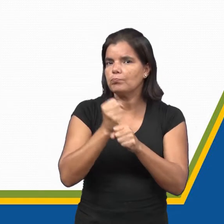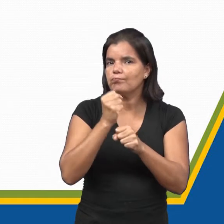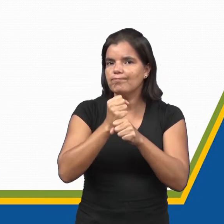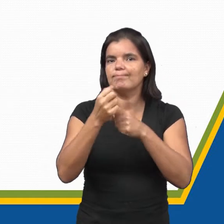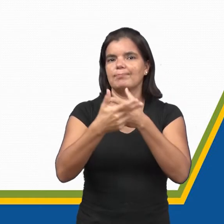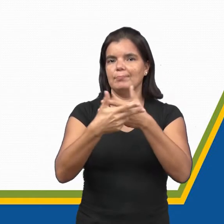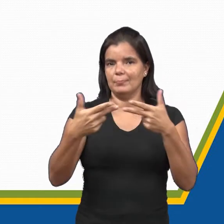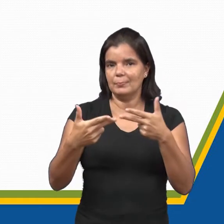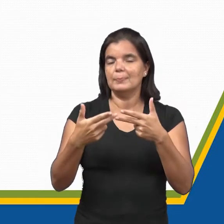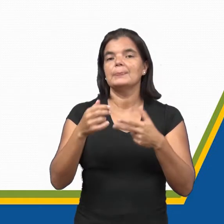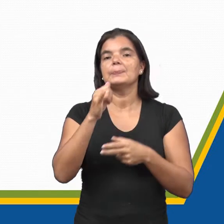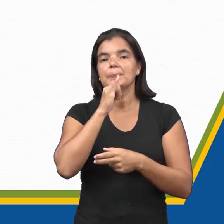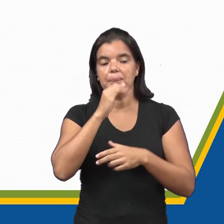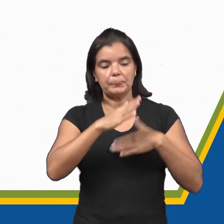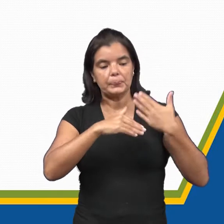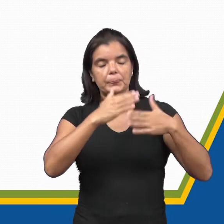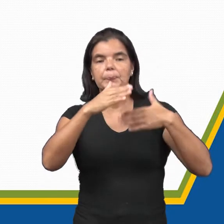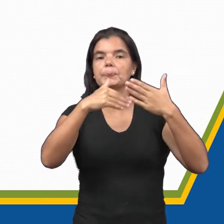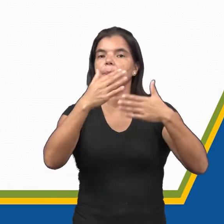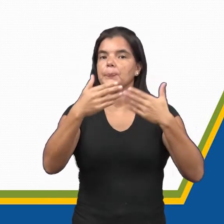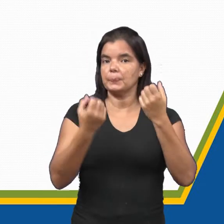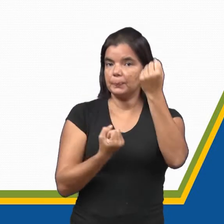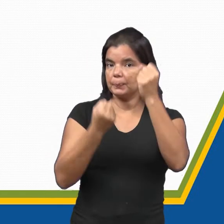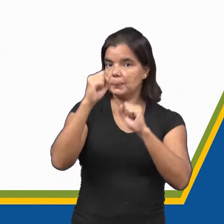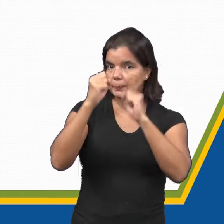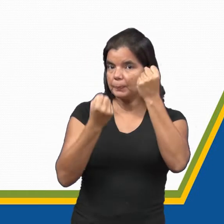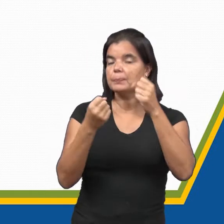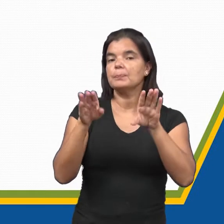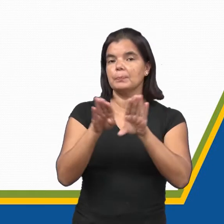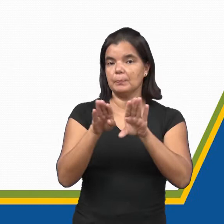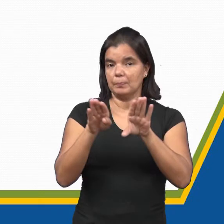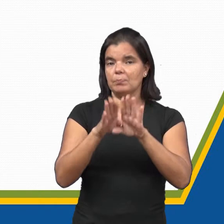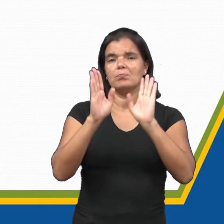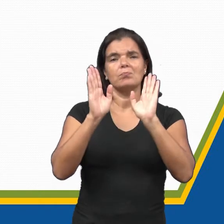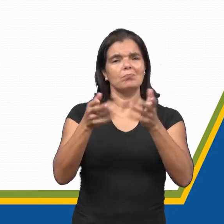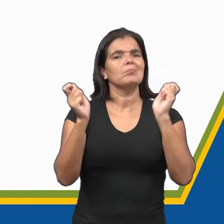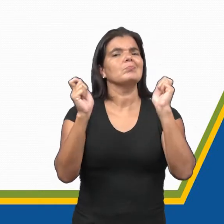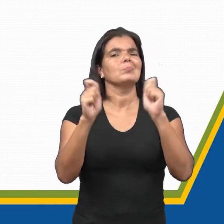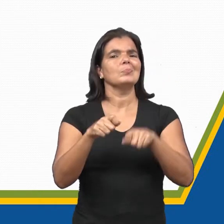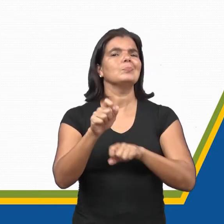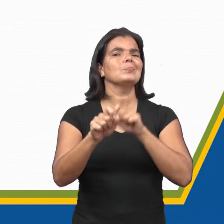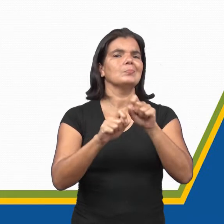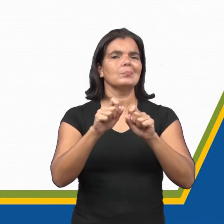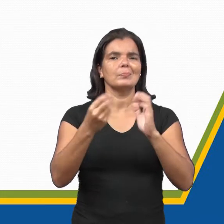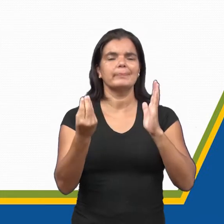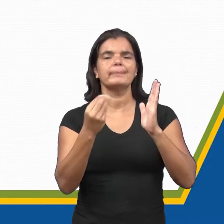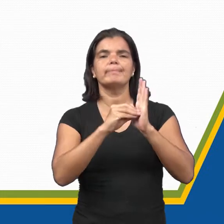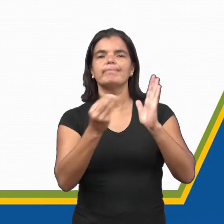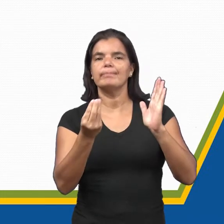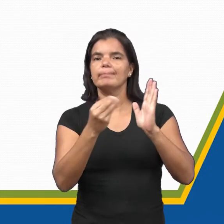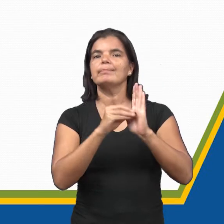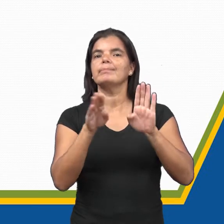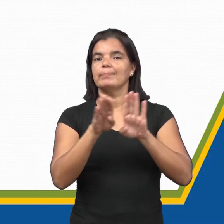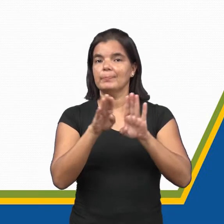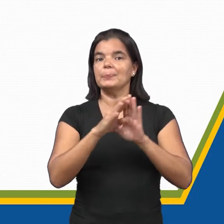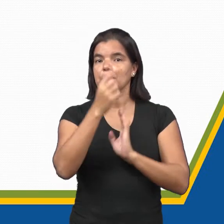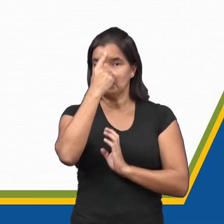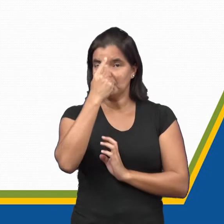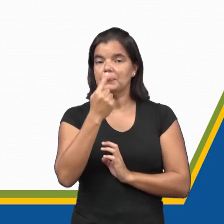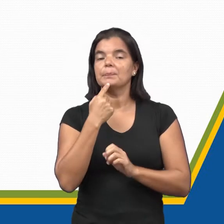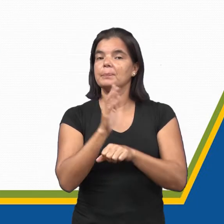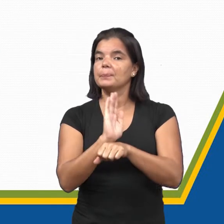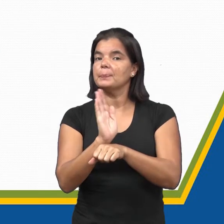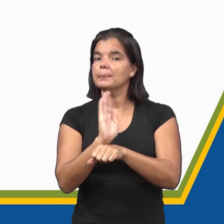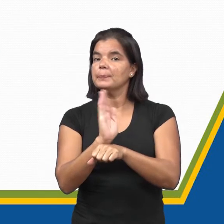estrutura. Com o desenvolvimento da indústria cinematográfica, já é possível aplicá-los também em imagens de